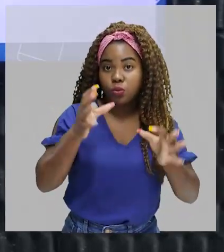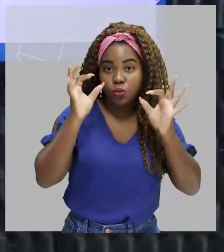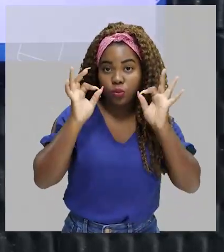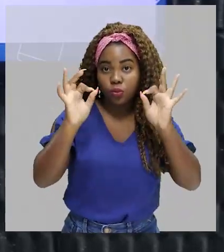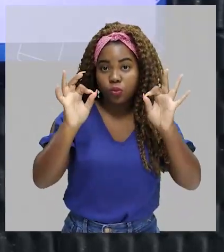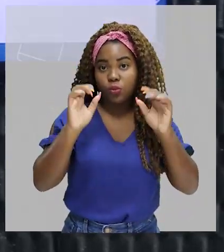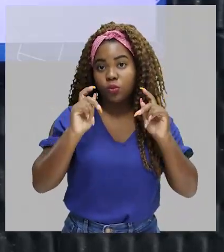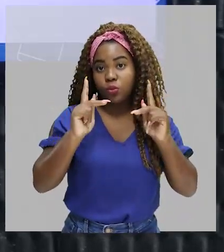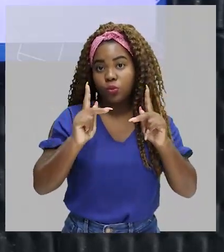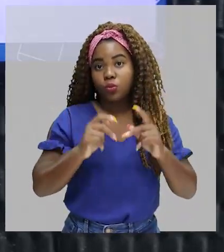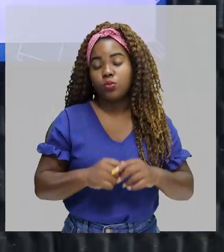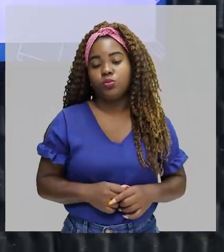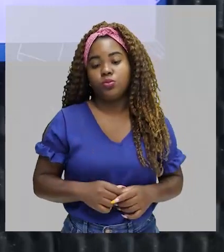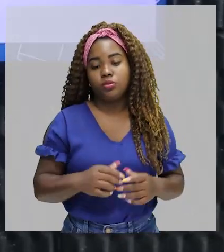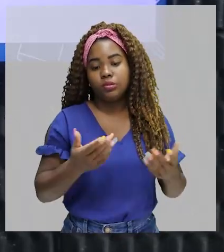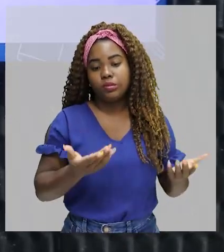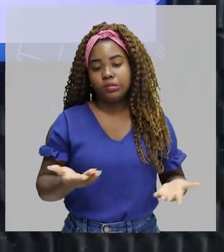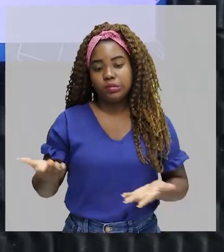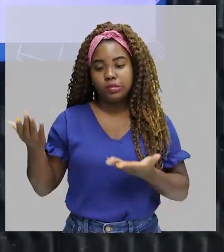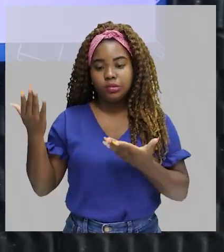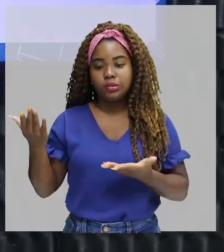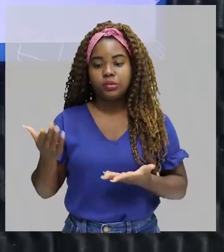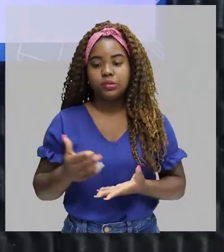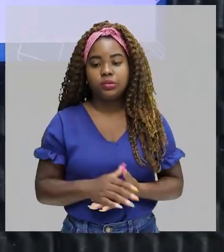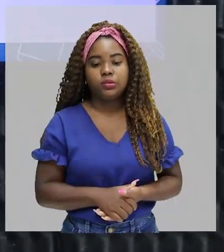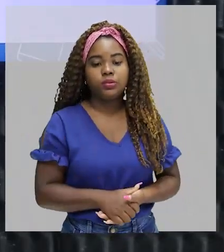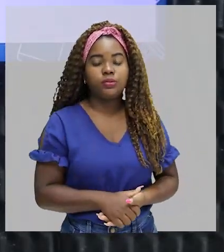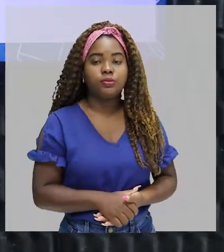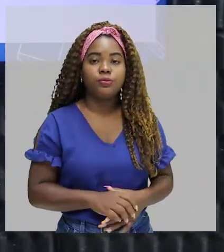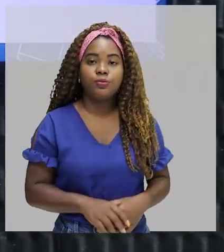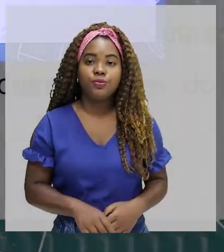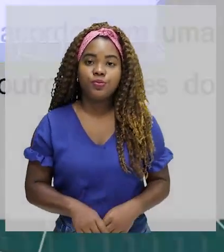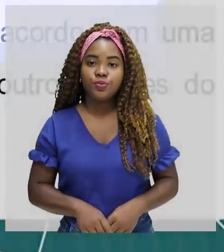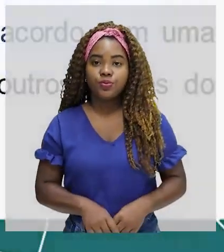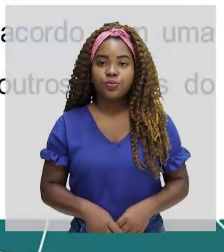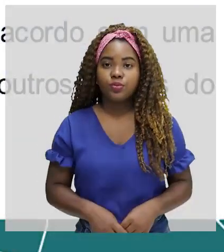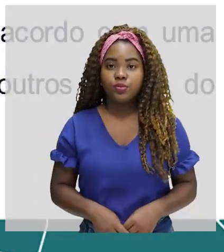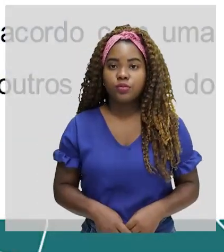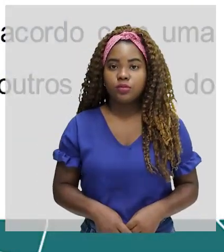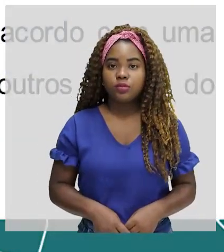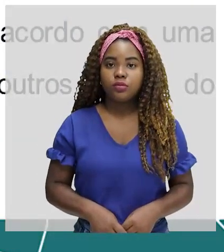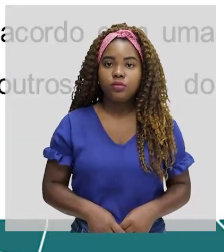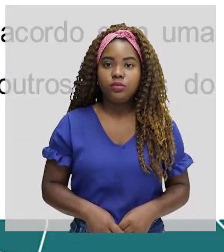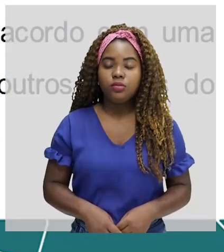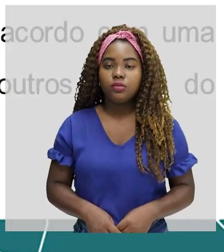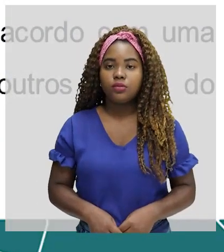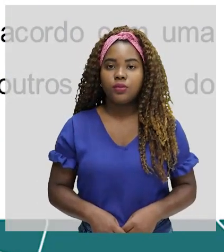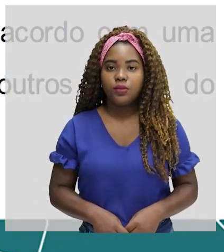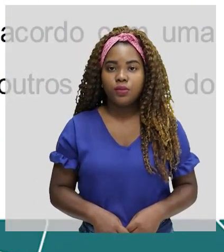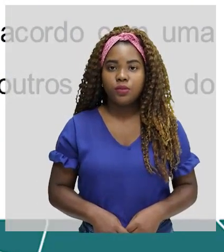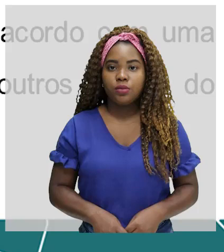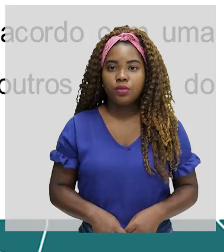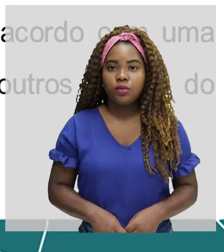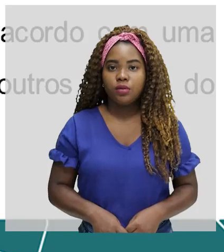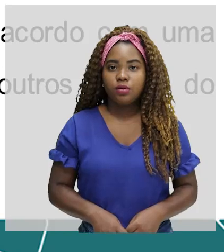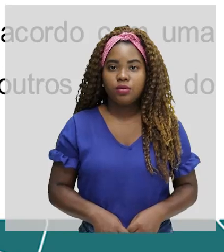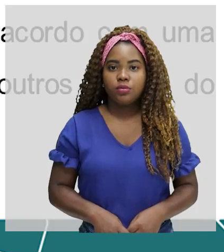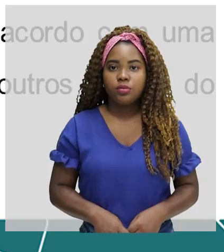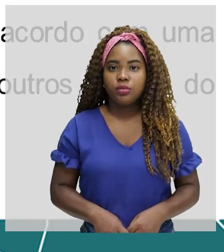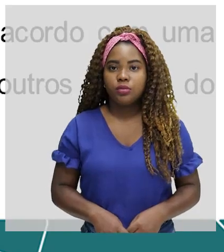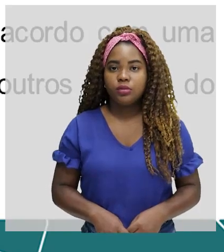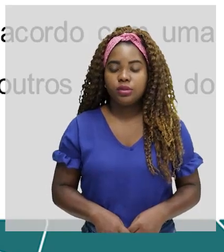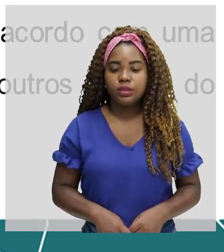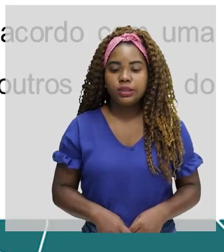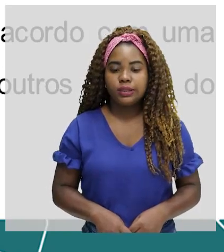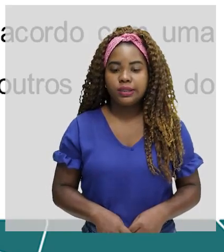nenhuma informação, nenhum detalhezinho. Acompanhe aí comigo, porque diz o seguinte. Uma empresa obteve, no mês de